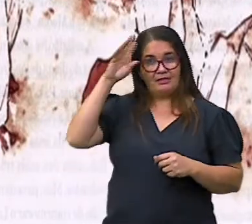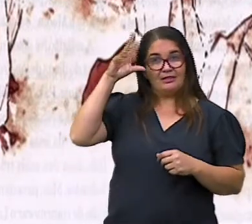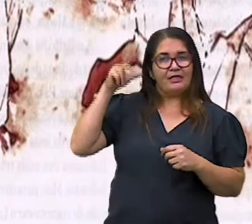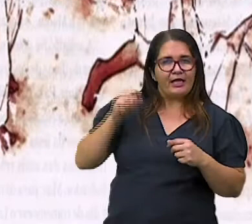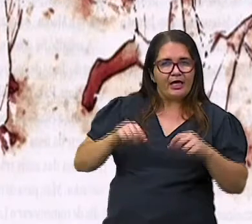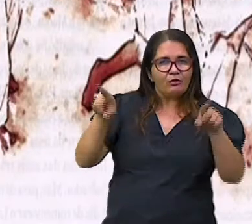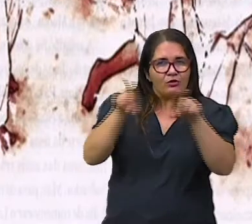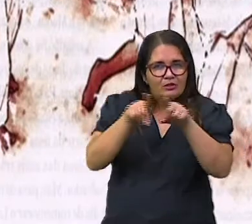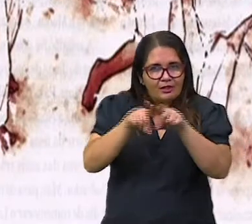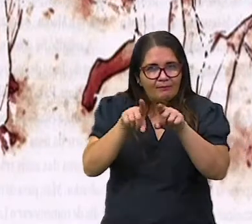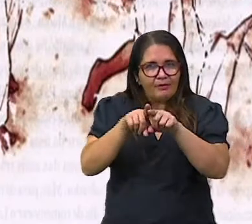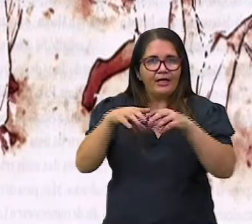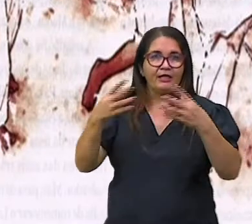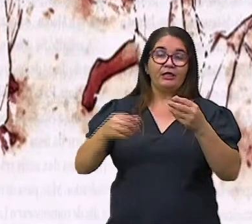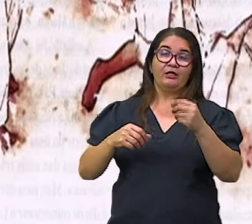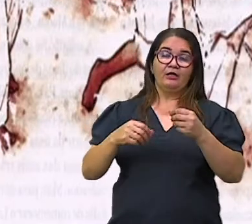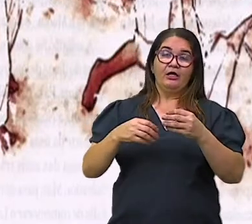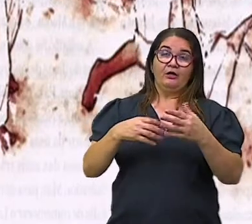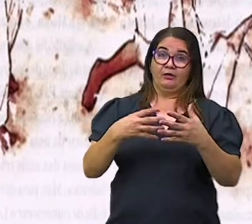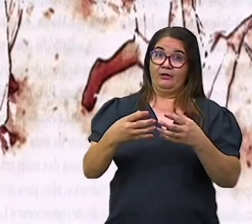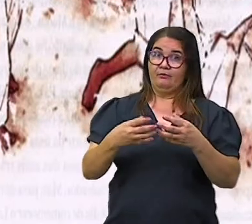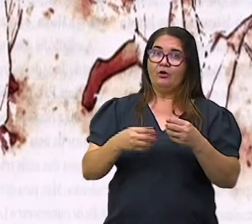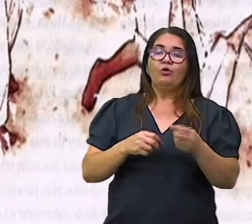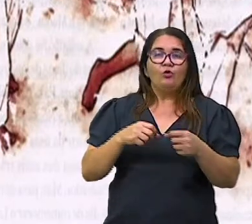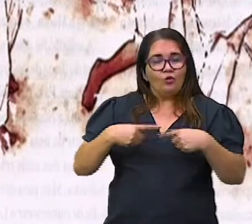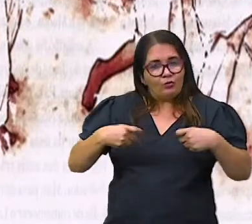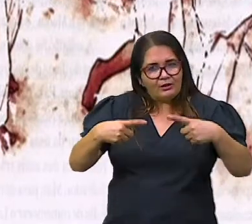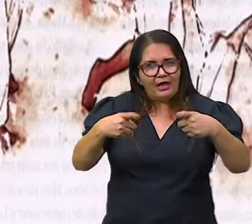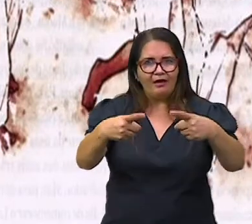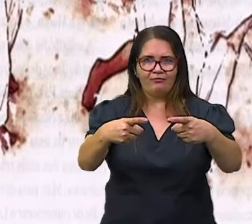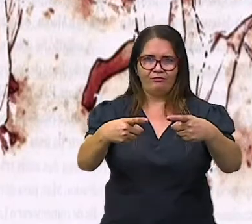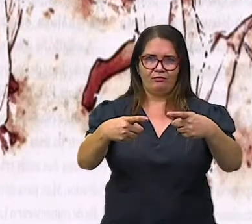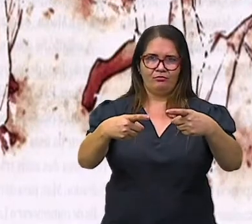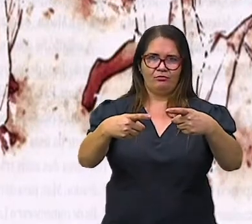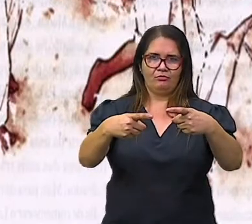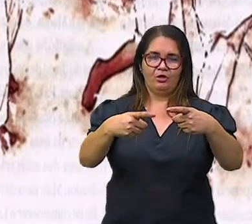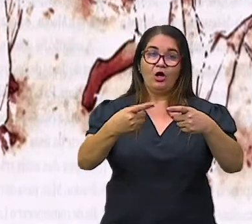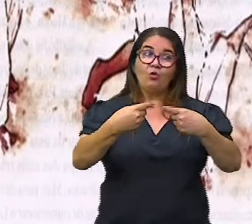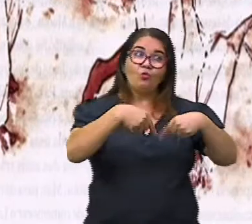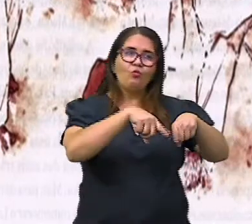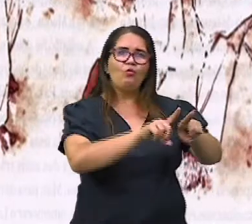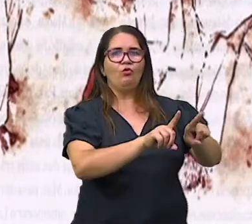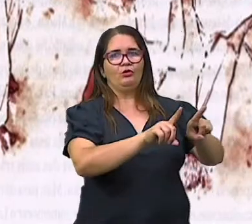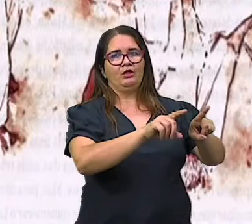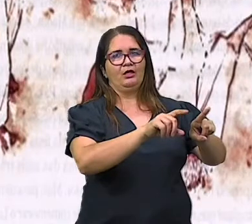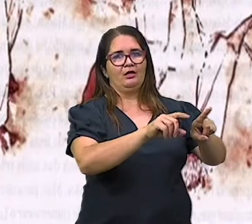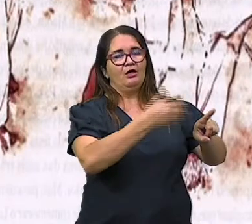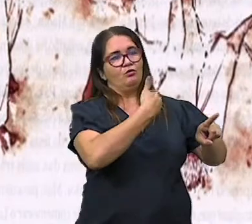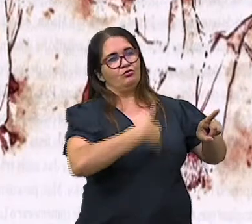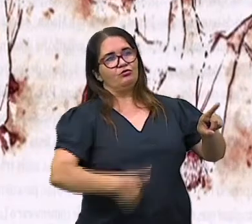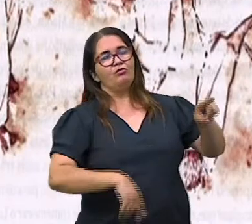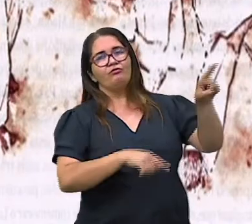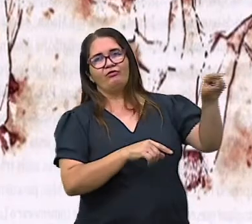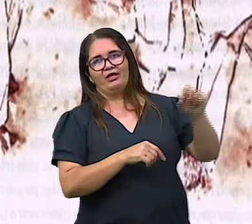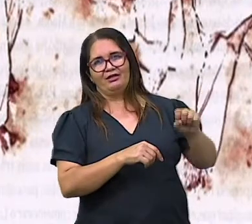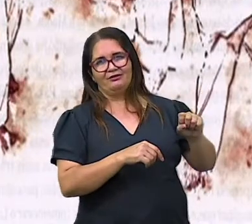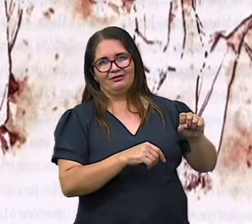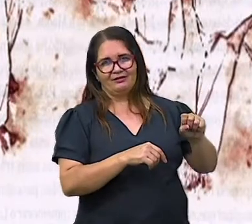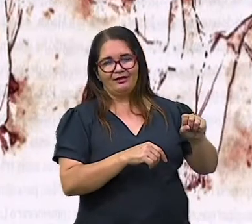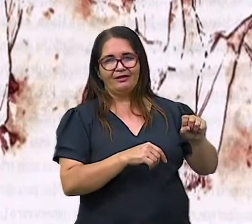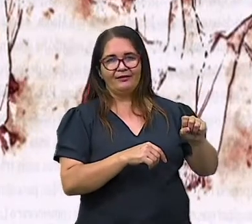Janeiro, a capital do país, do Império, sobretudo em virtude do enfraquecimento da pauta